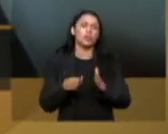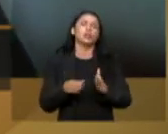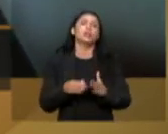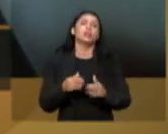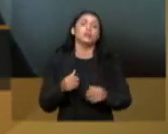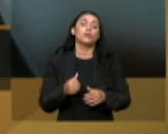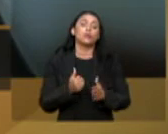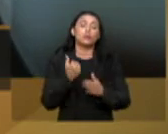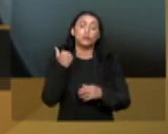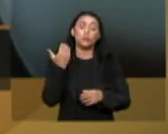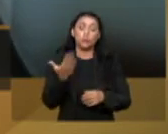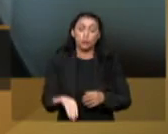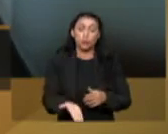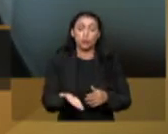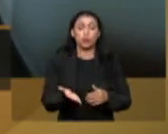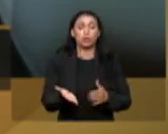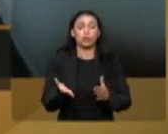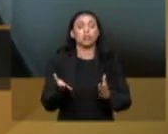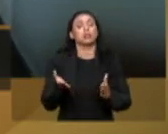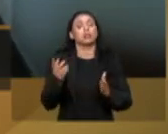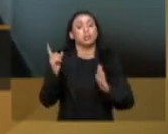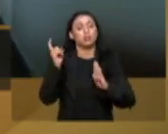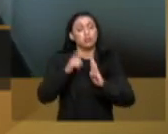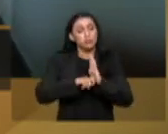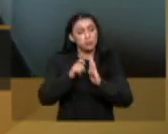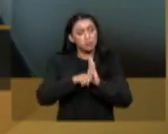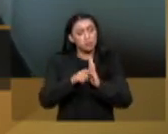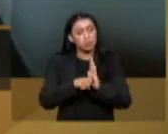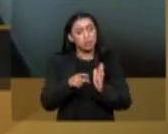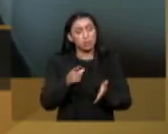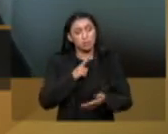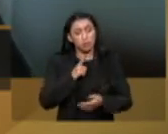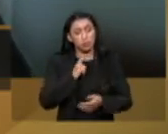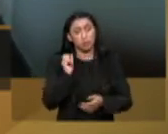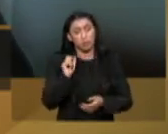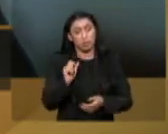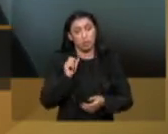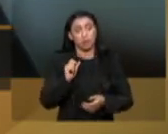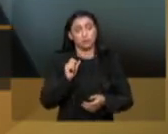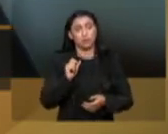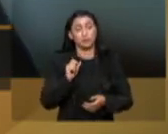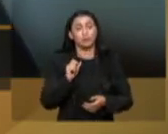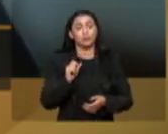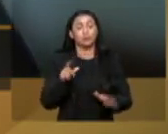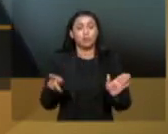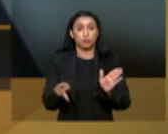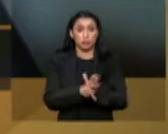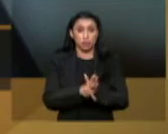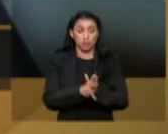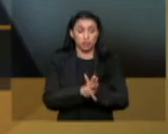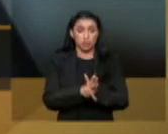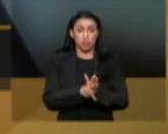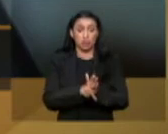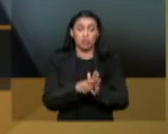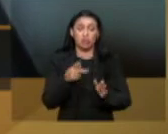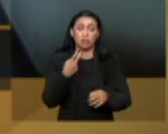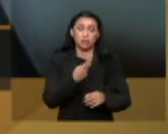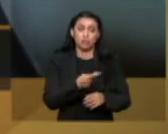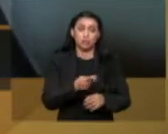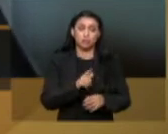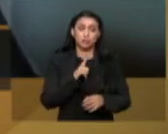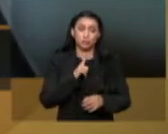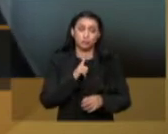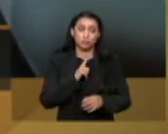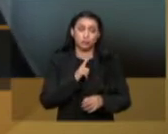sendo certo que a atividade estatal subjacente a essa função costumeiramente depende